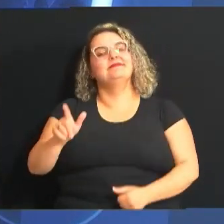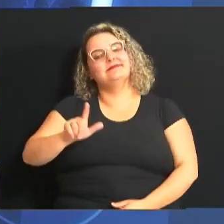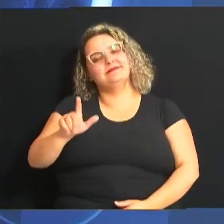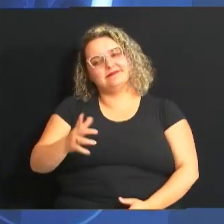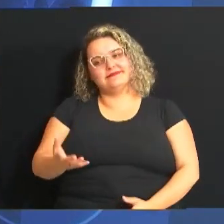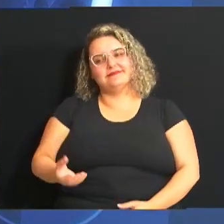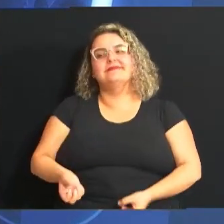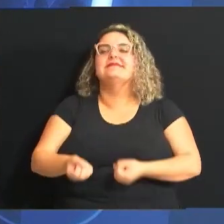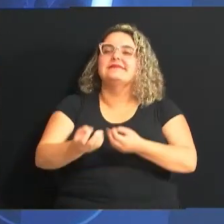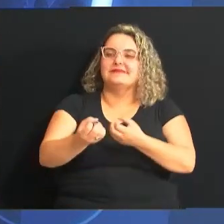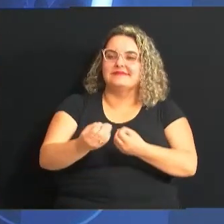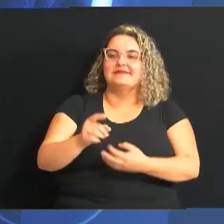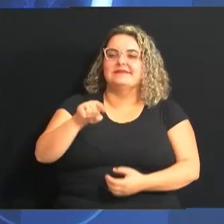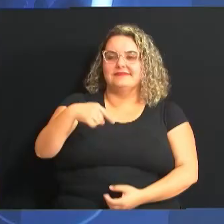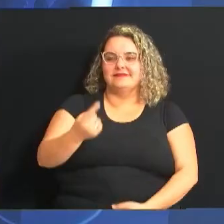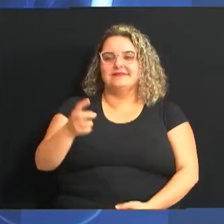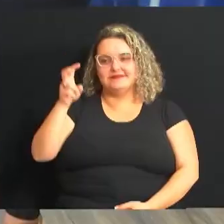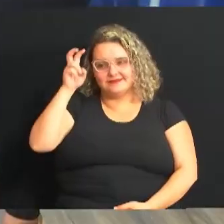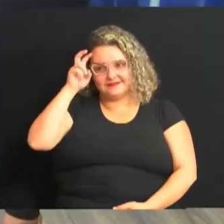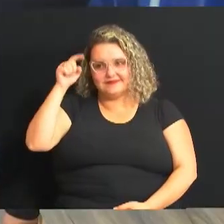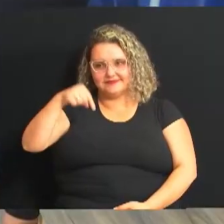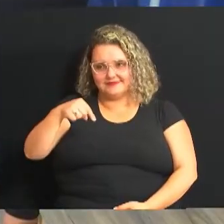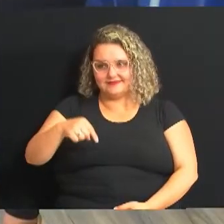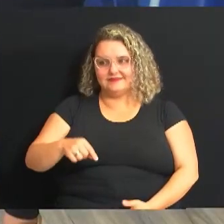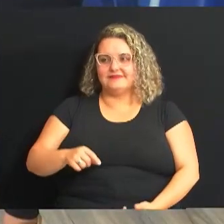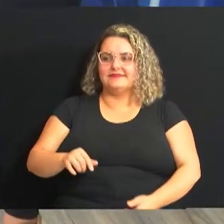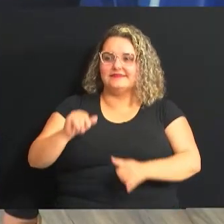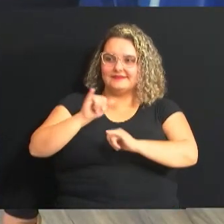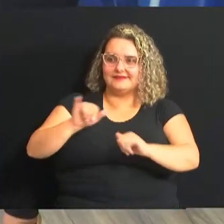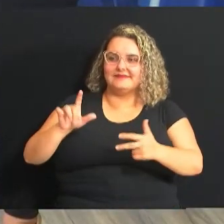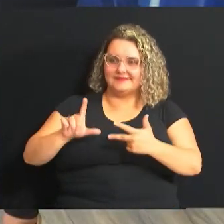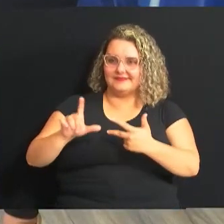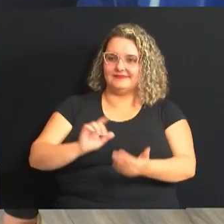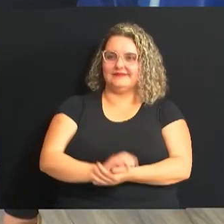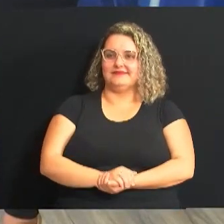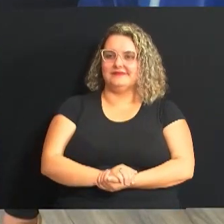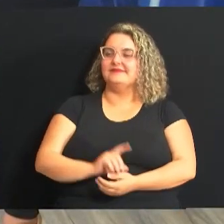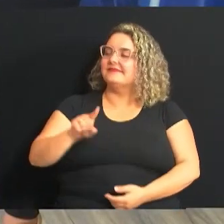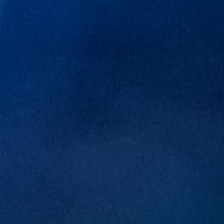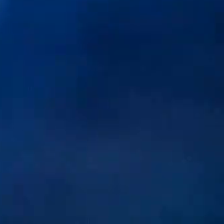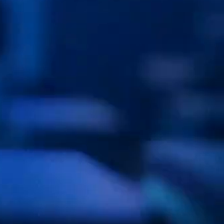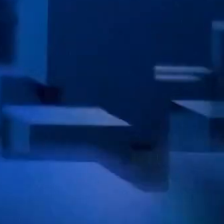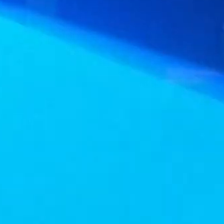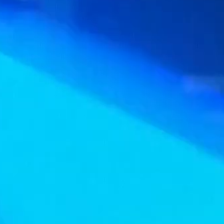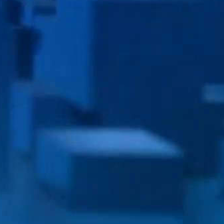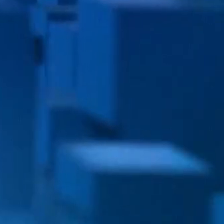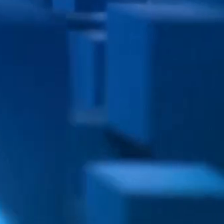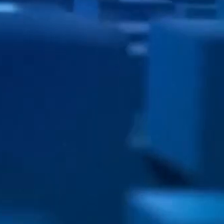informações na quinta-feira aqui no Notícias do Legislativo. Até quinta, então. Até.